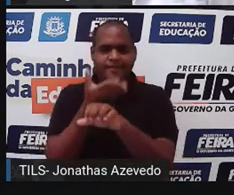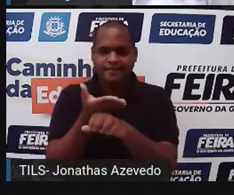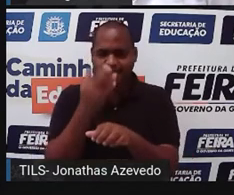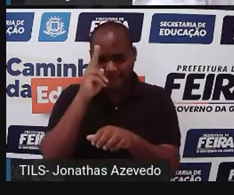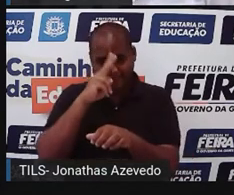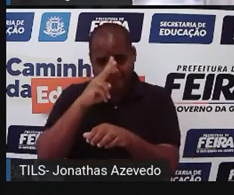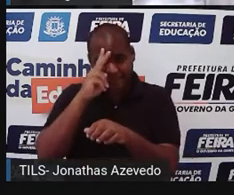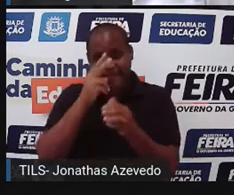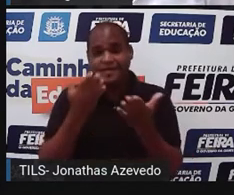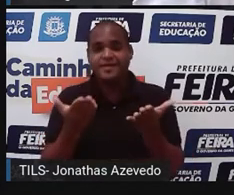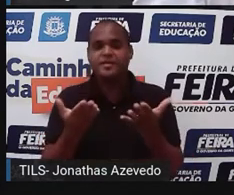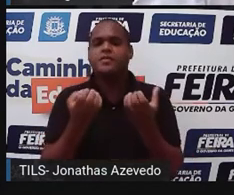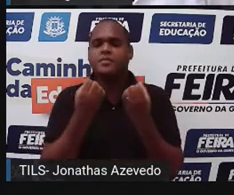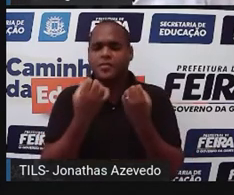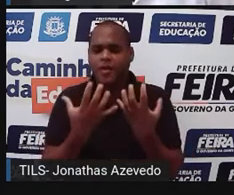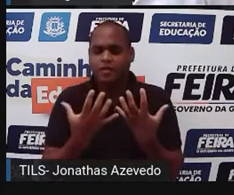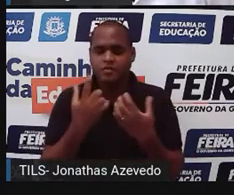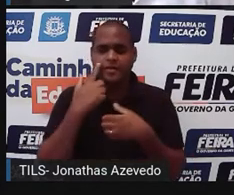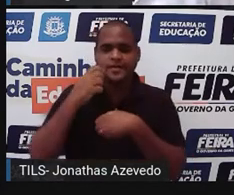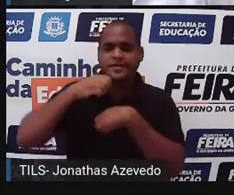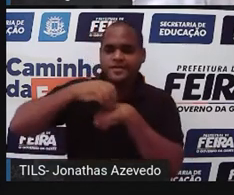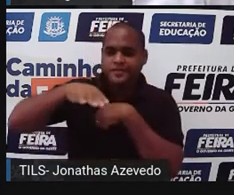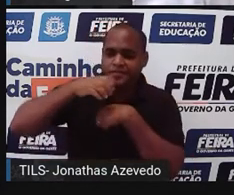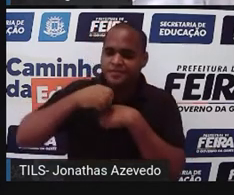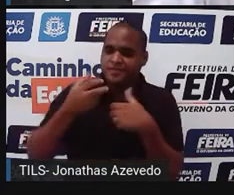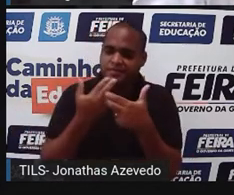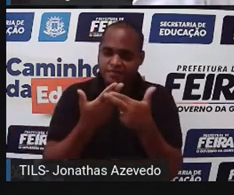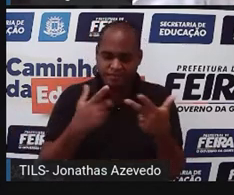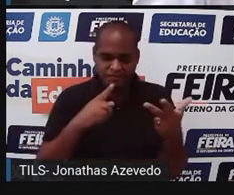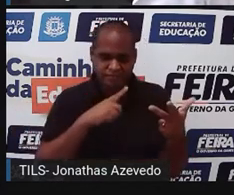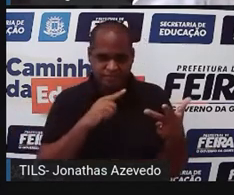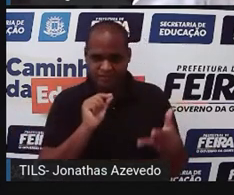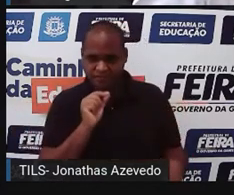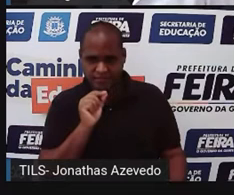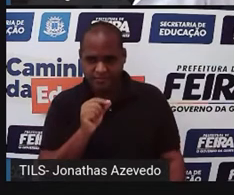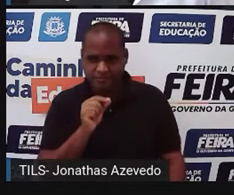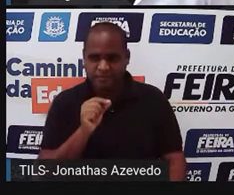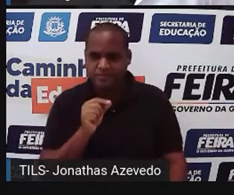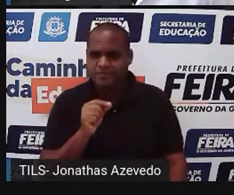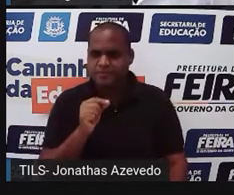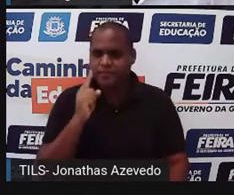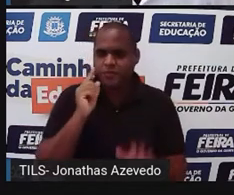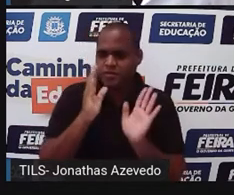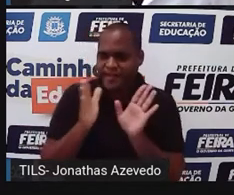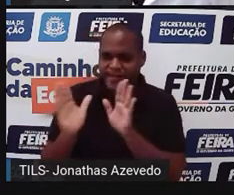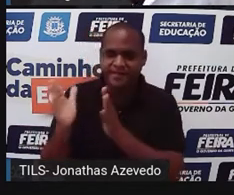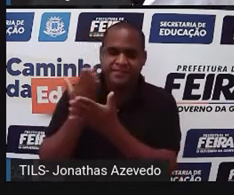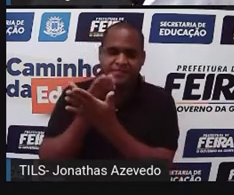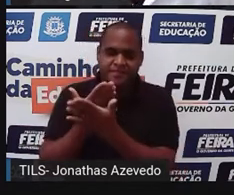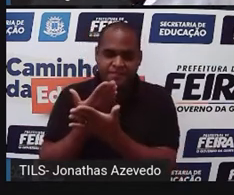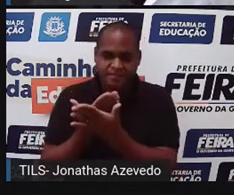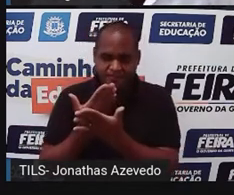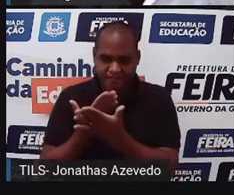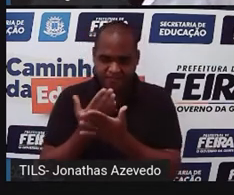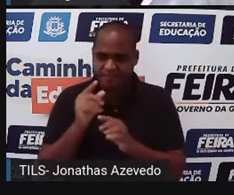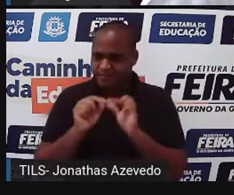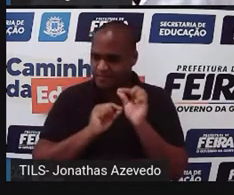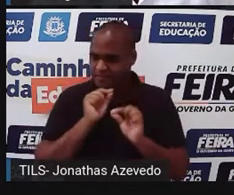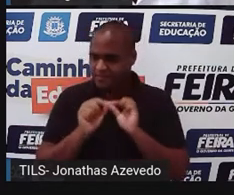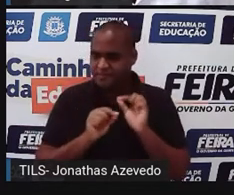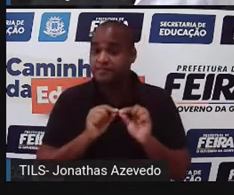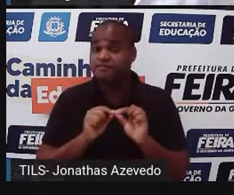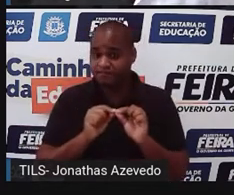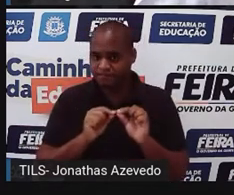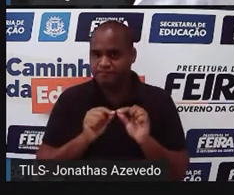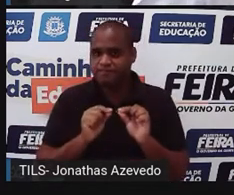relembrar deu para trazer não é de volta a memória essas coisas que a gente já estudou até aqui entendeu quanto